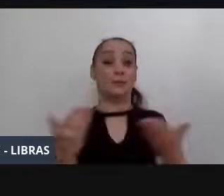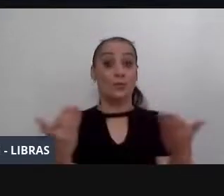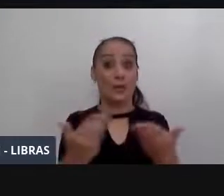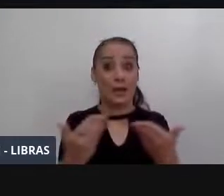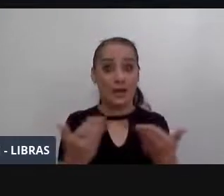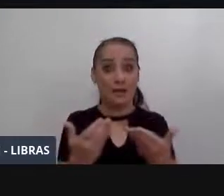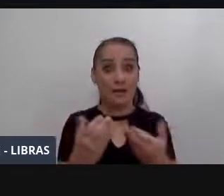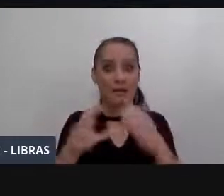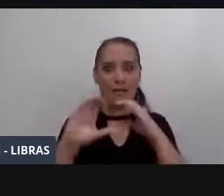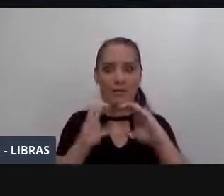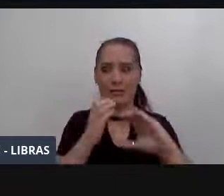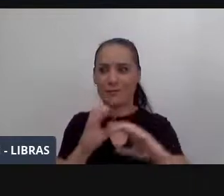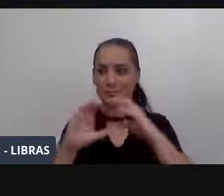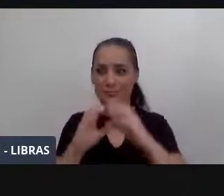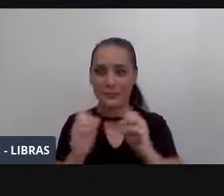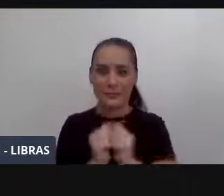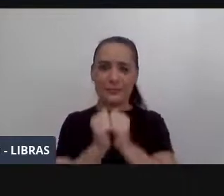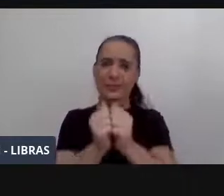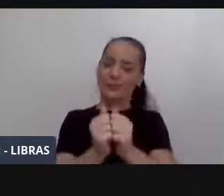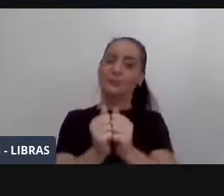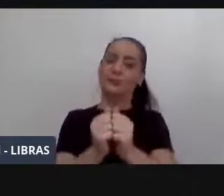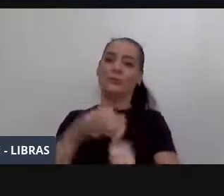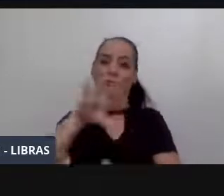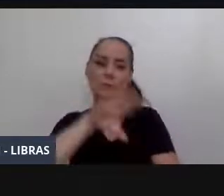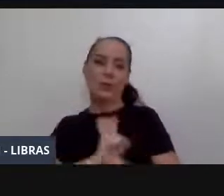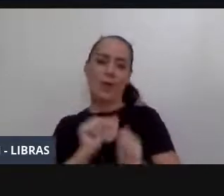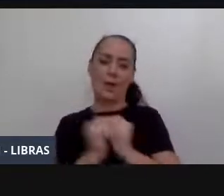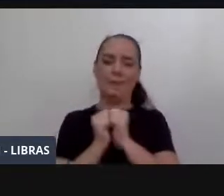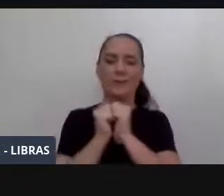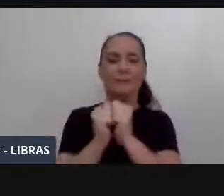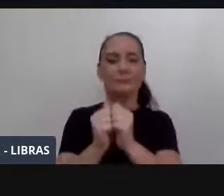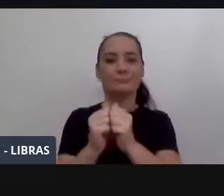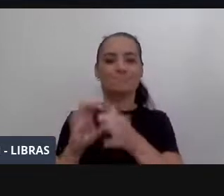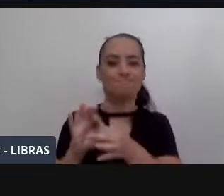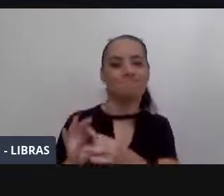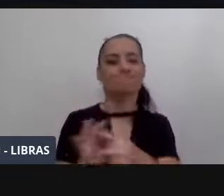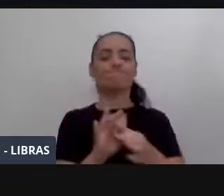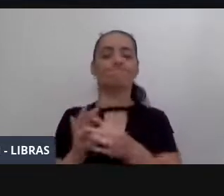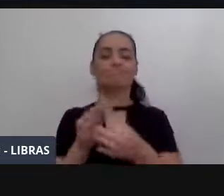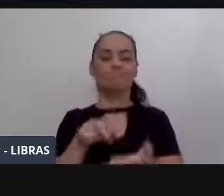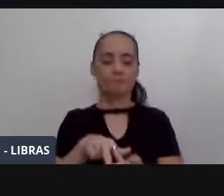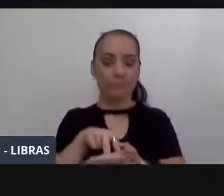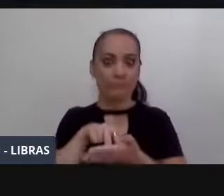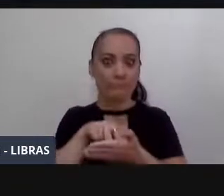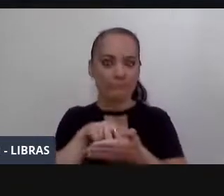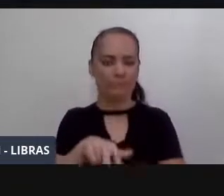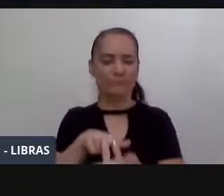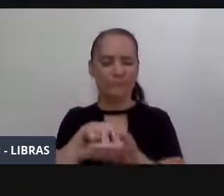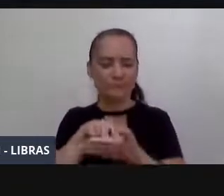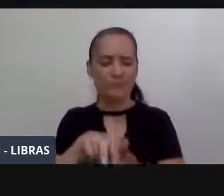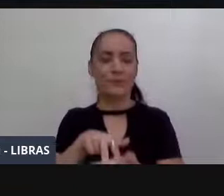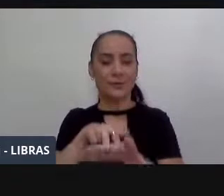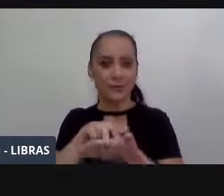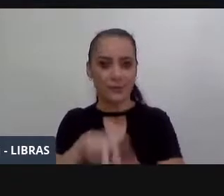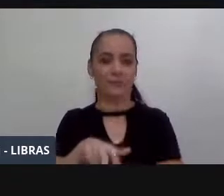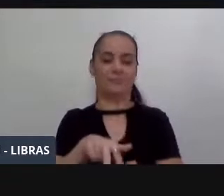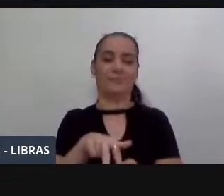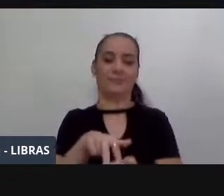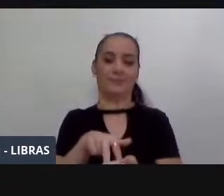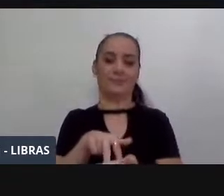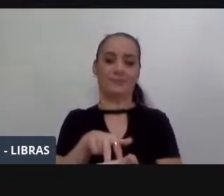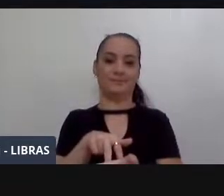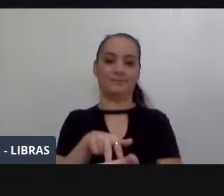junto. Eu diria de amar junto. Mantenha-se firme, firme, firme. Você...